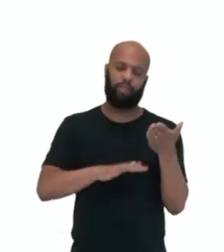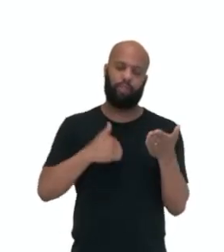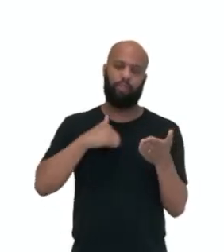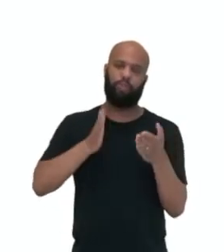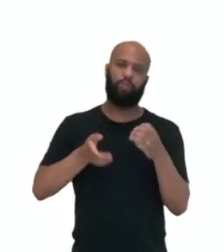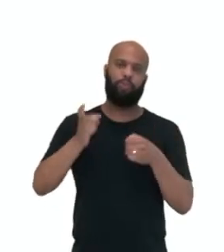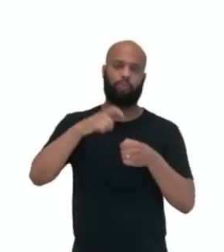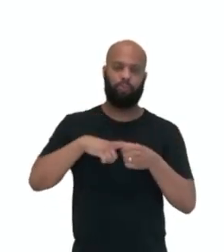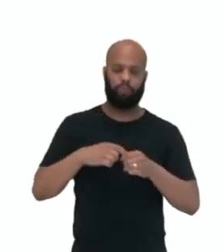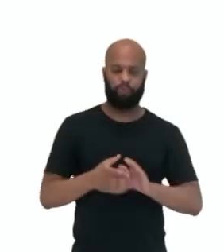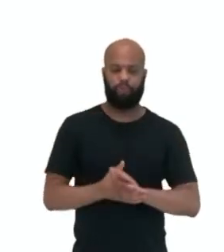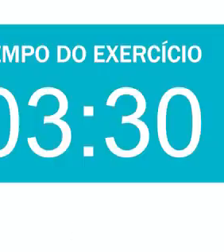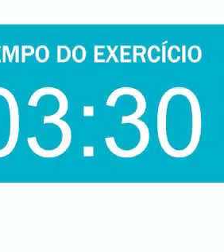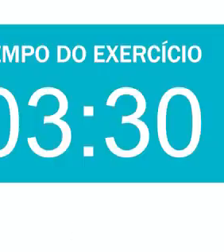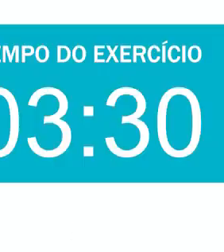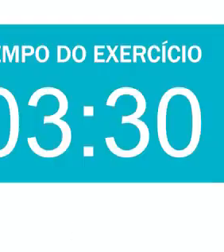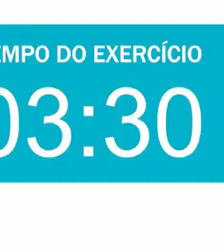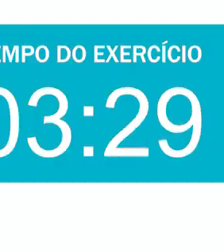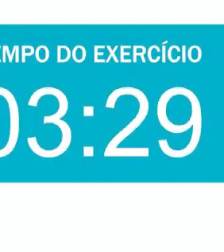hein? Vai lá, vai!